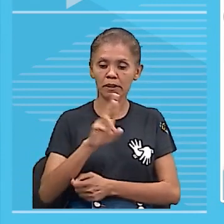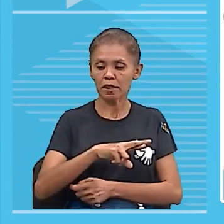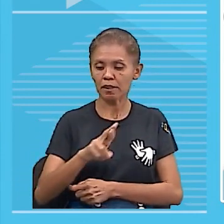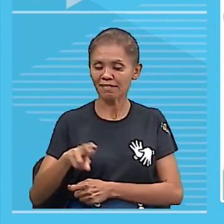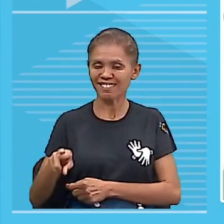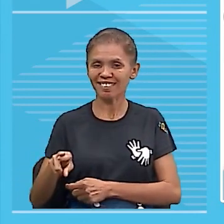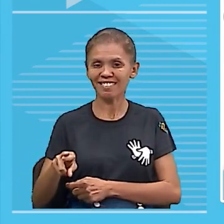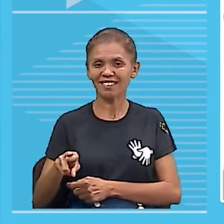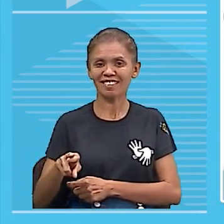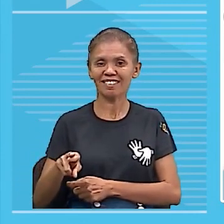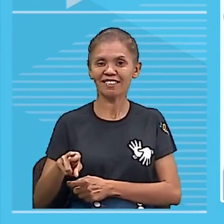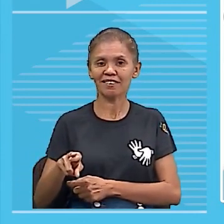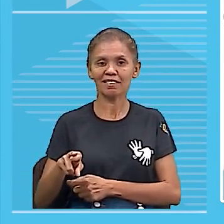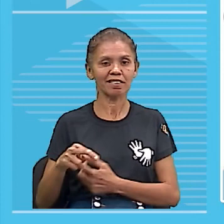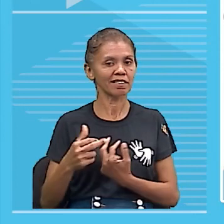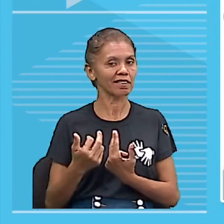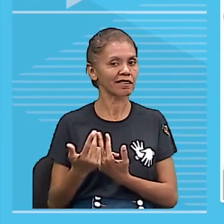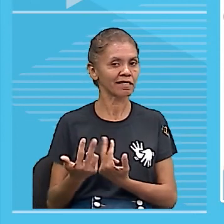elétrica